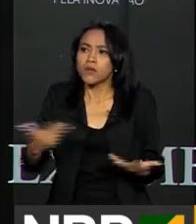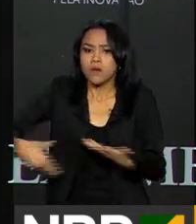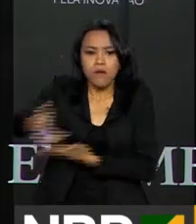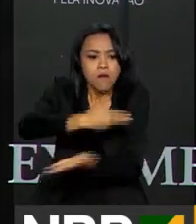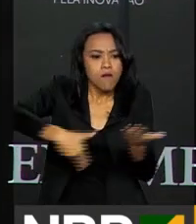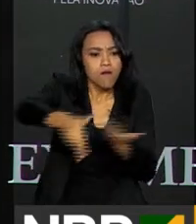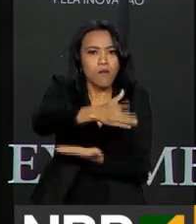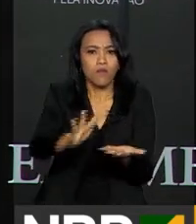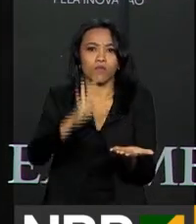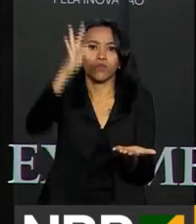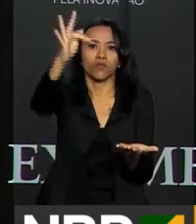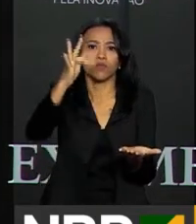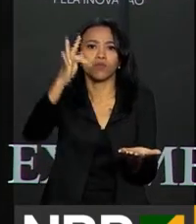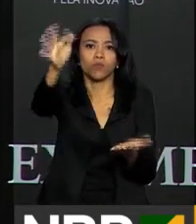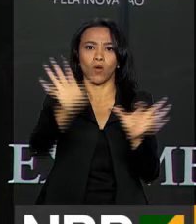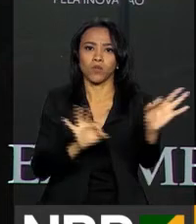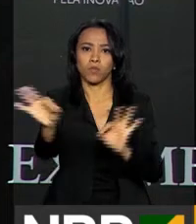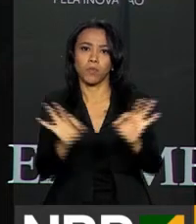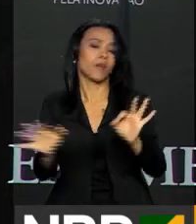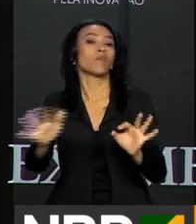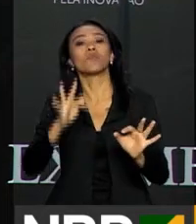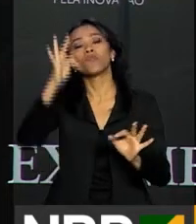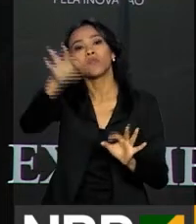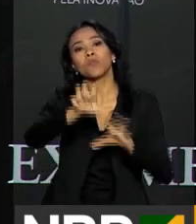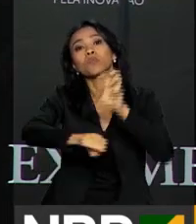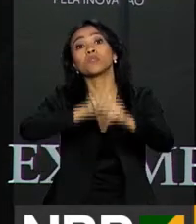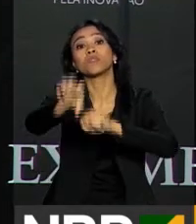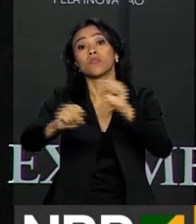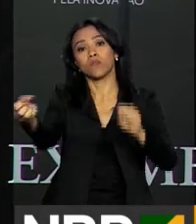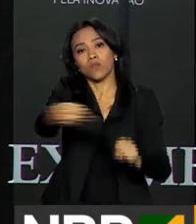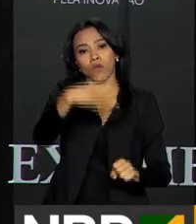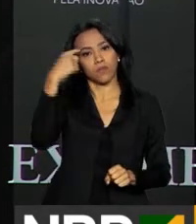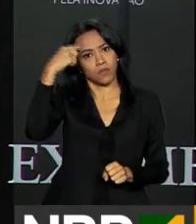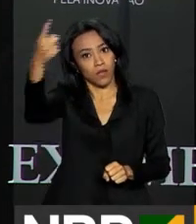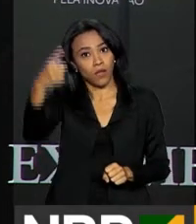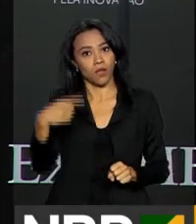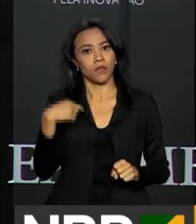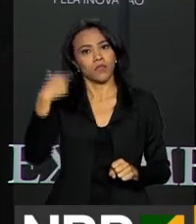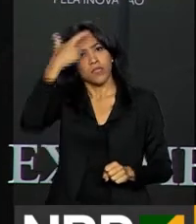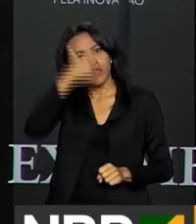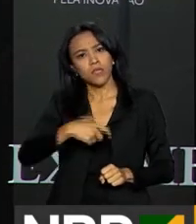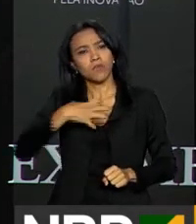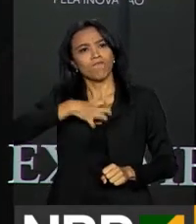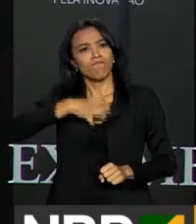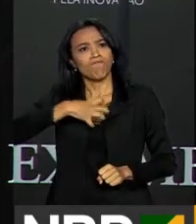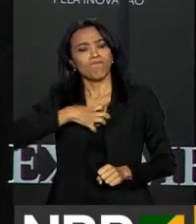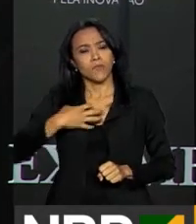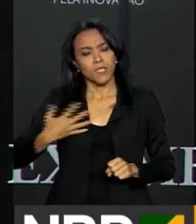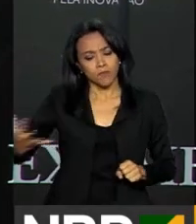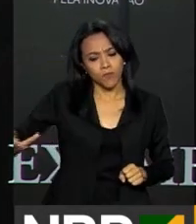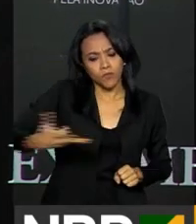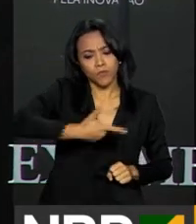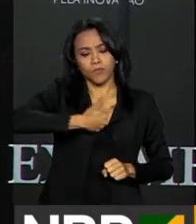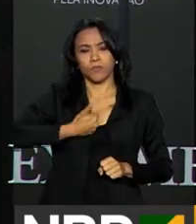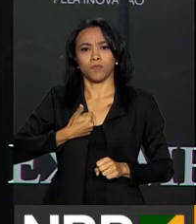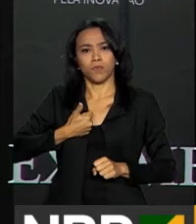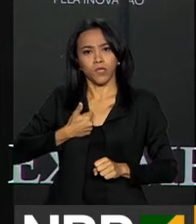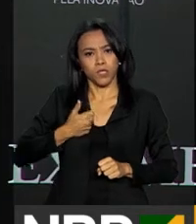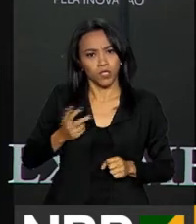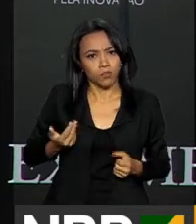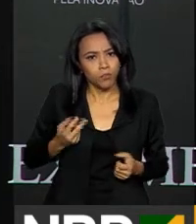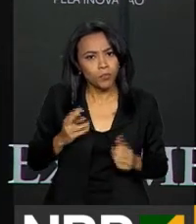de futuro, sempre induz a ideia de busca de novas ideias, sempre induz a busca de um aperfeiçoamento, sempre induz a busca de